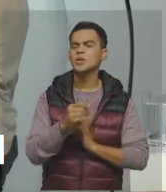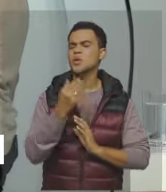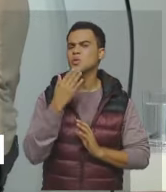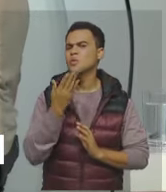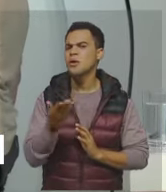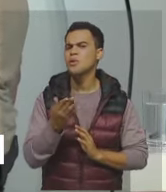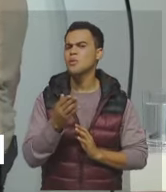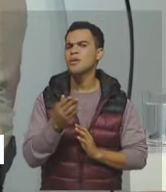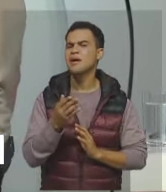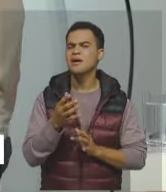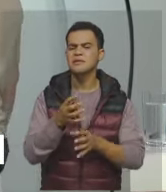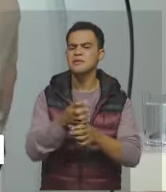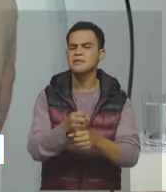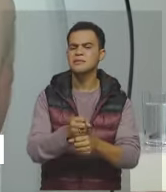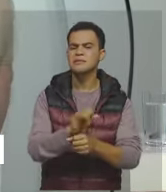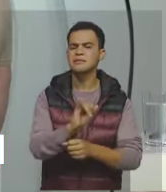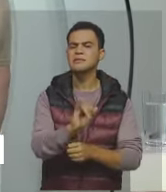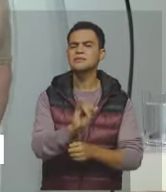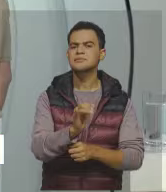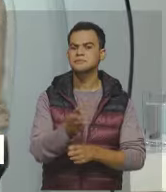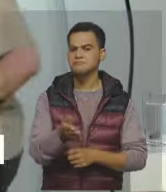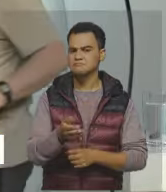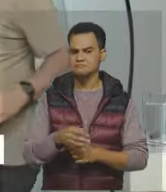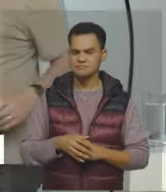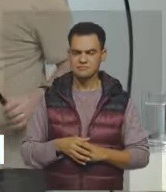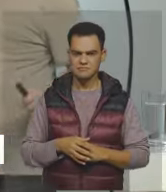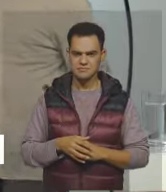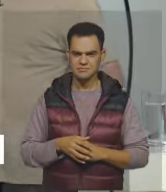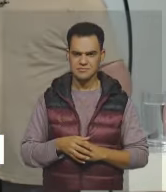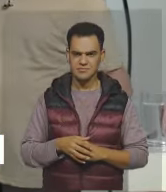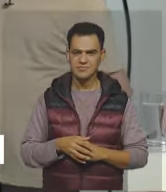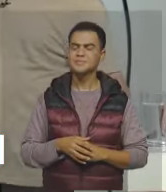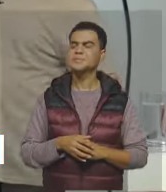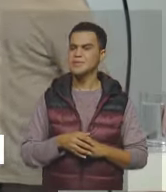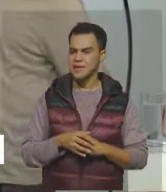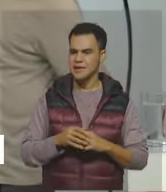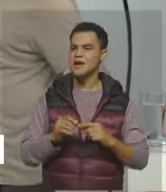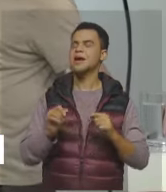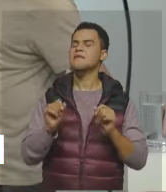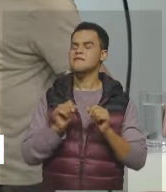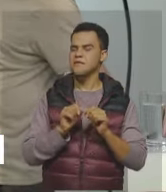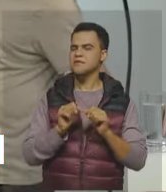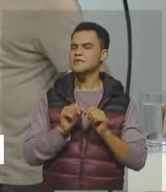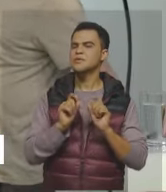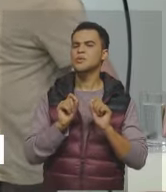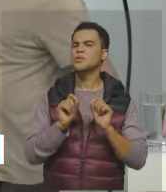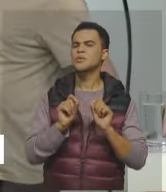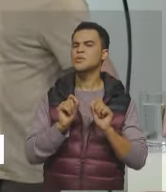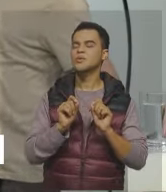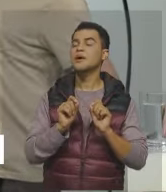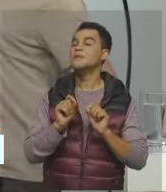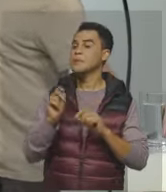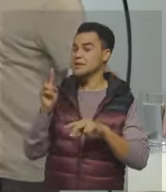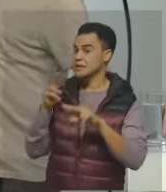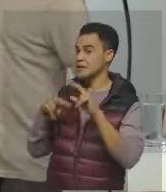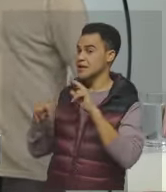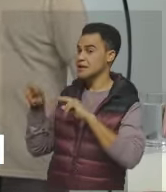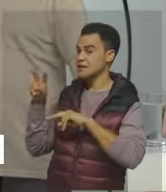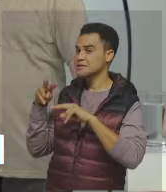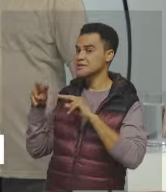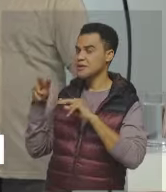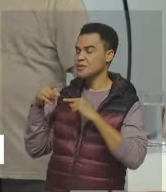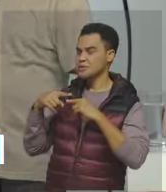I. Beleza? Então, vamos fazer o seguinte, vamos analisar o circuito primeiramente com a